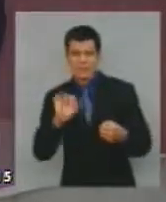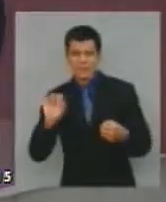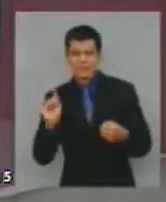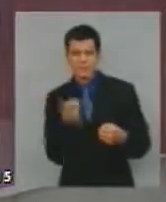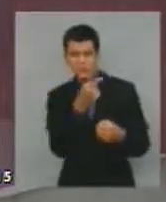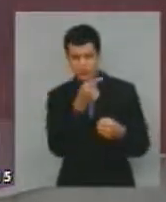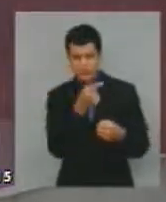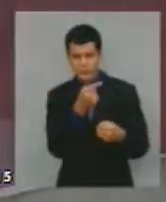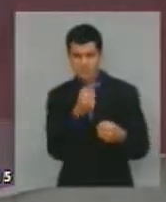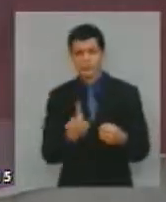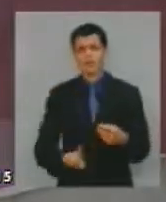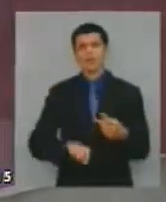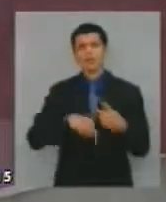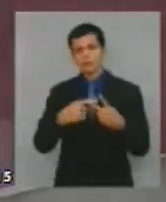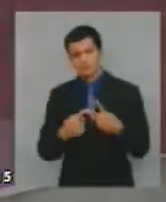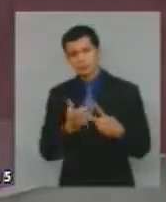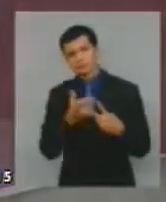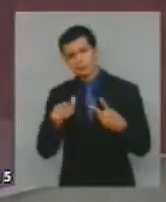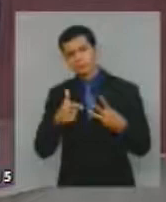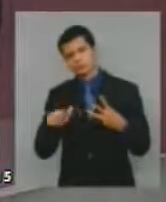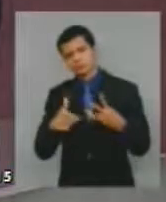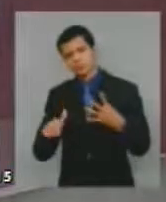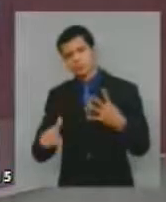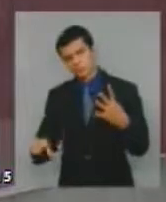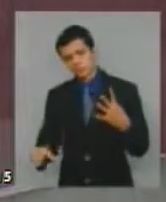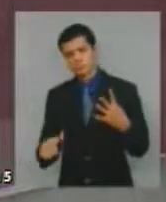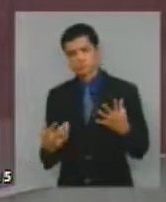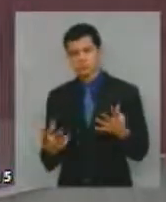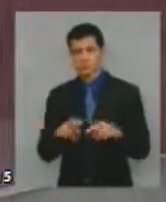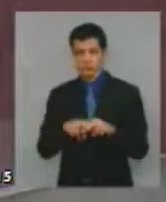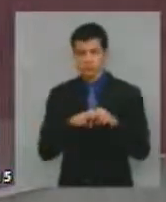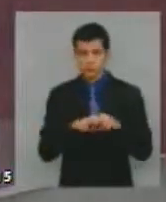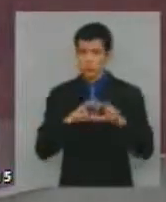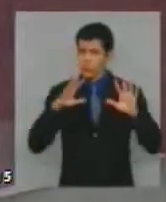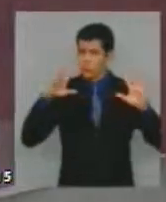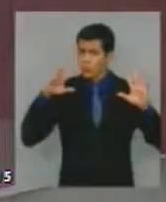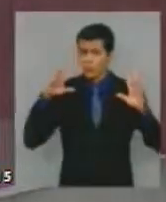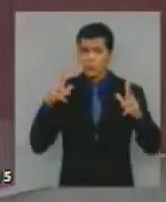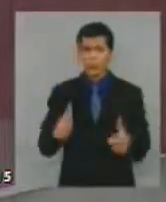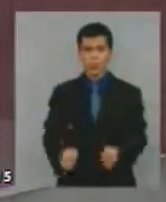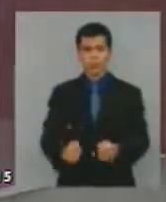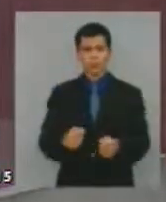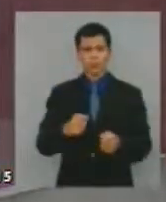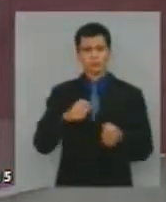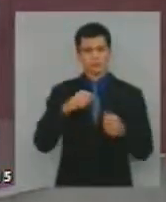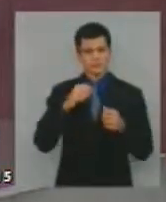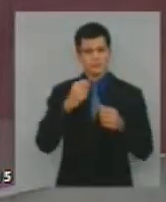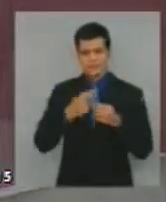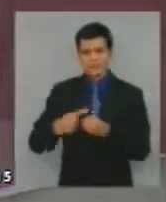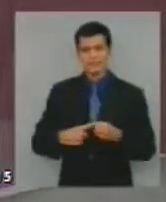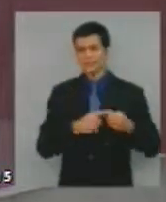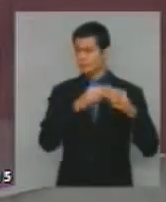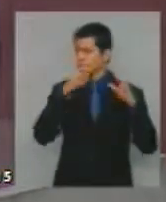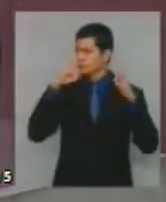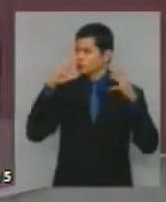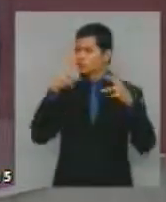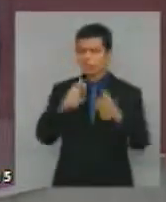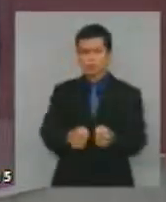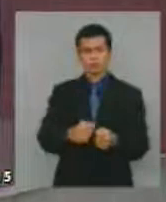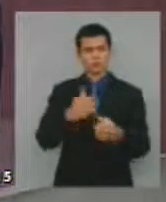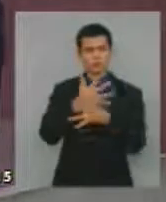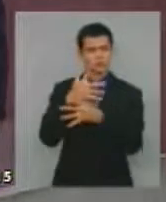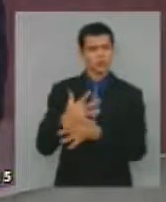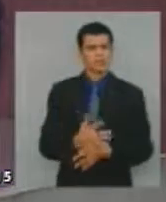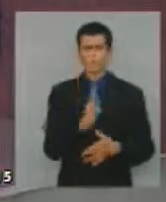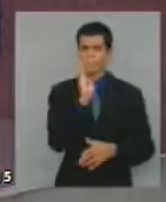do IRRA, todos os municípios brasileiros já são pesquisados. Aí eu queria falar um pouquinho